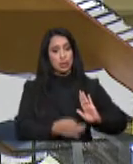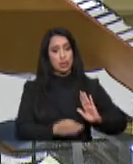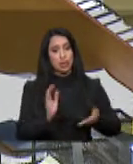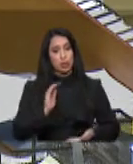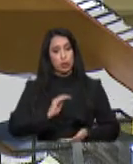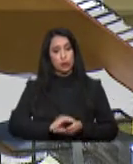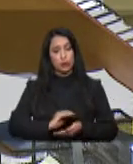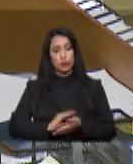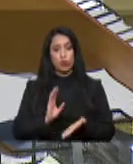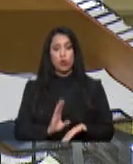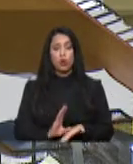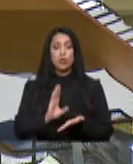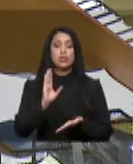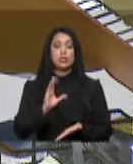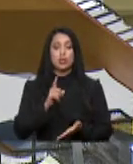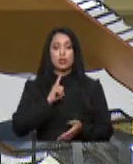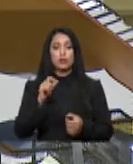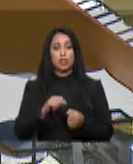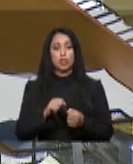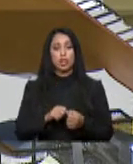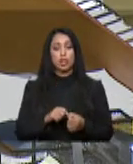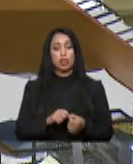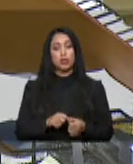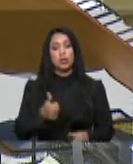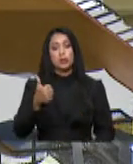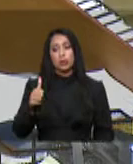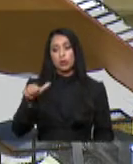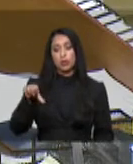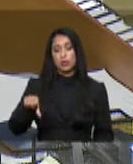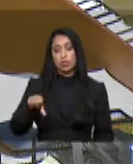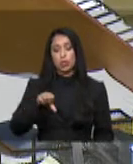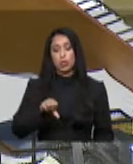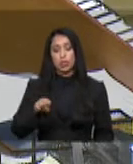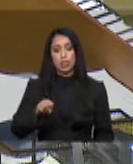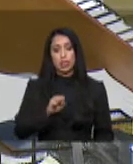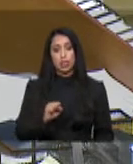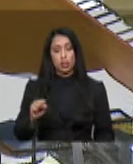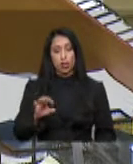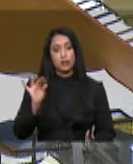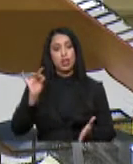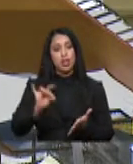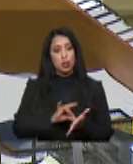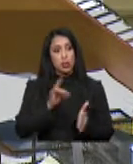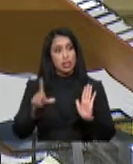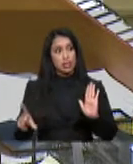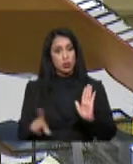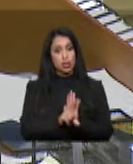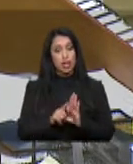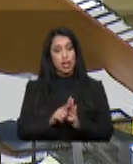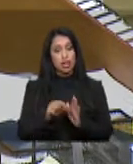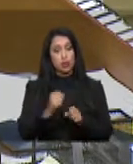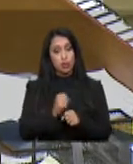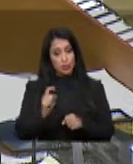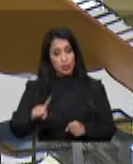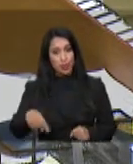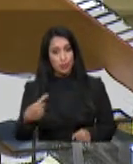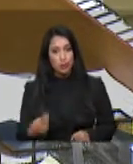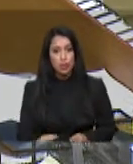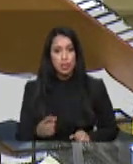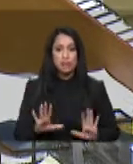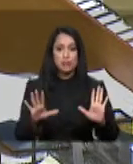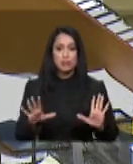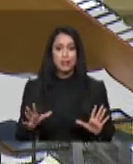O conselho foi criado por decreto em 1989, só foi formalmente reconhecido em lei apenas no ano seguinte, mas